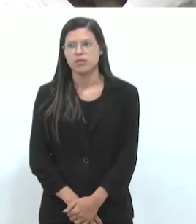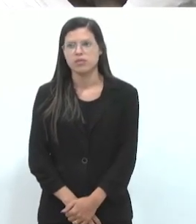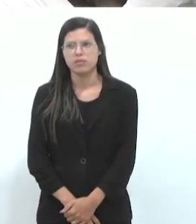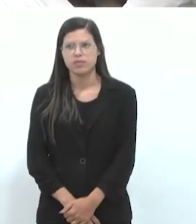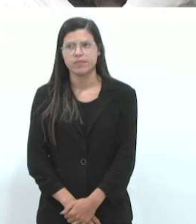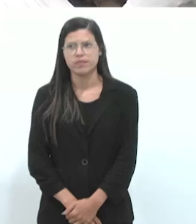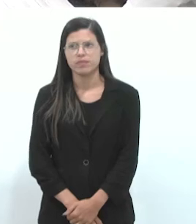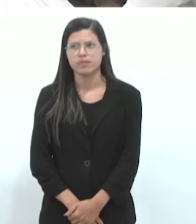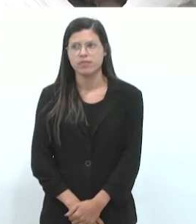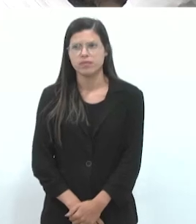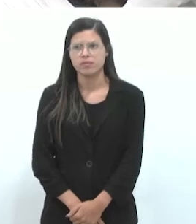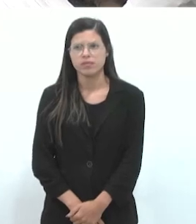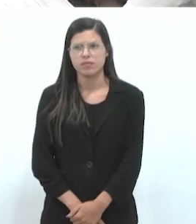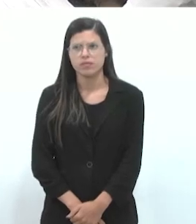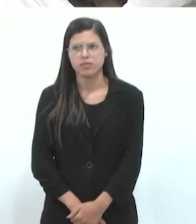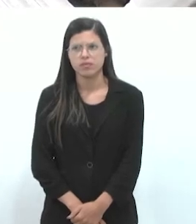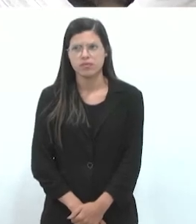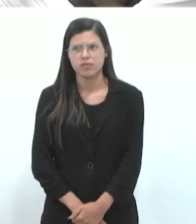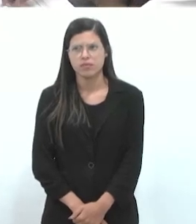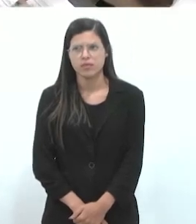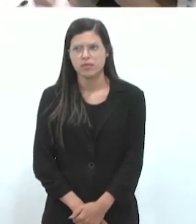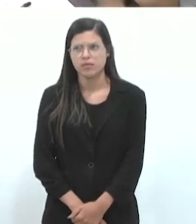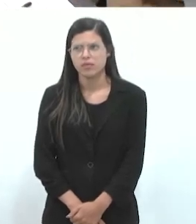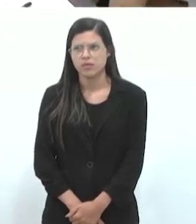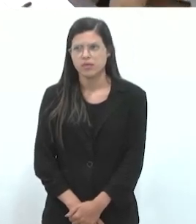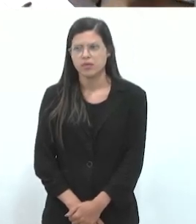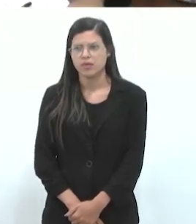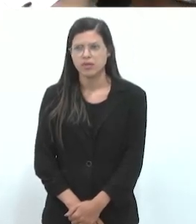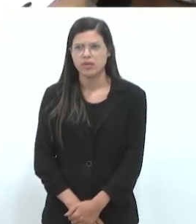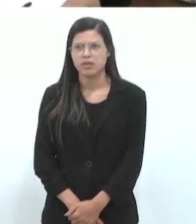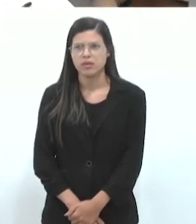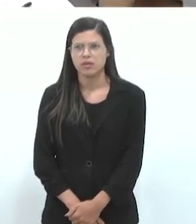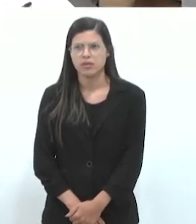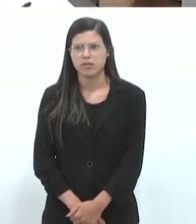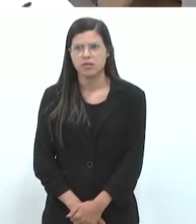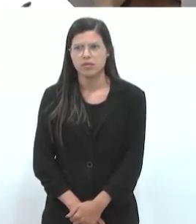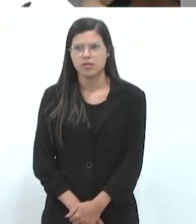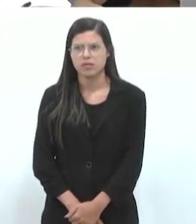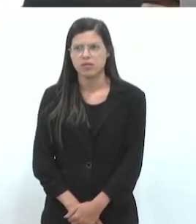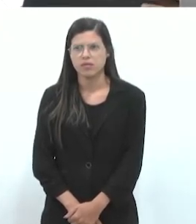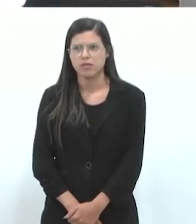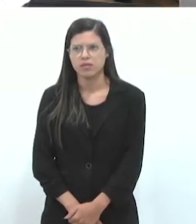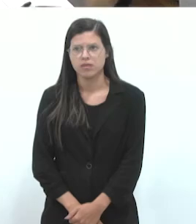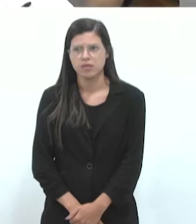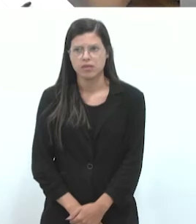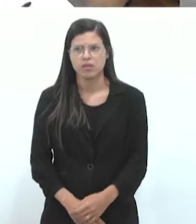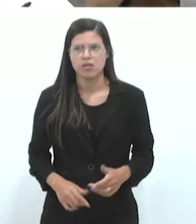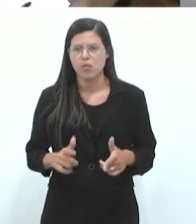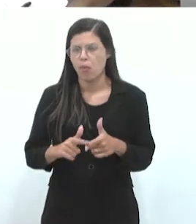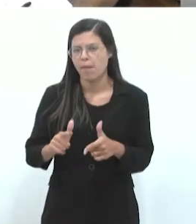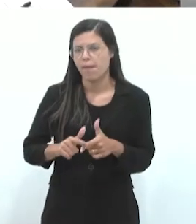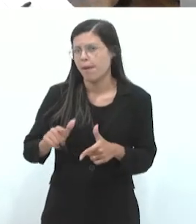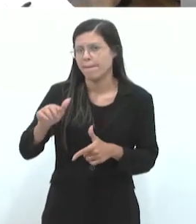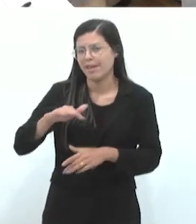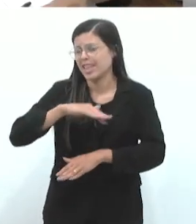exatamente. De Teresópolis Acabou com aquela agora. rixa universal da histórica de Teresópolis. O problema subiu a serra.